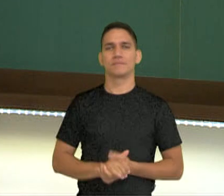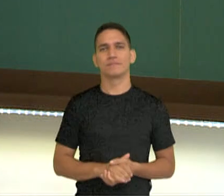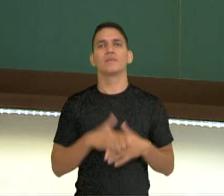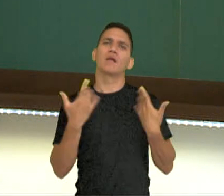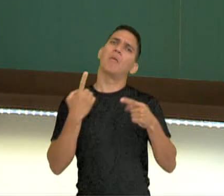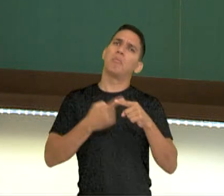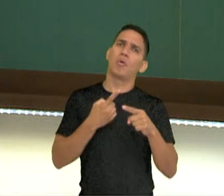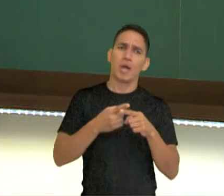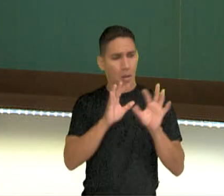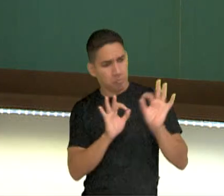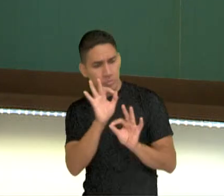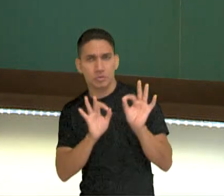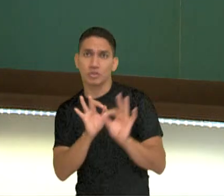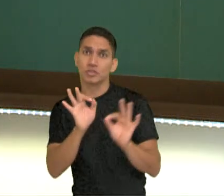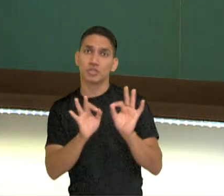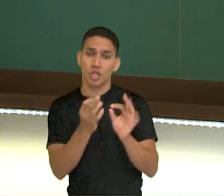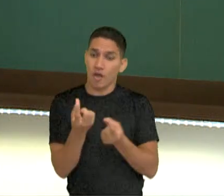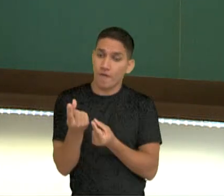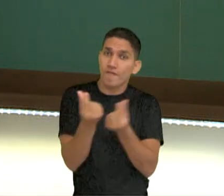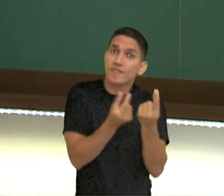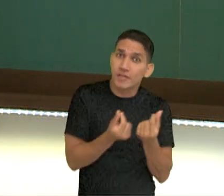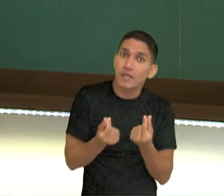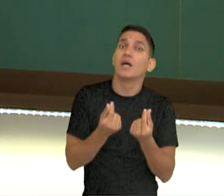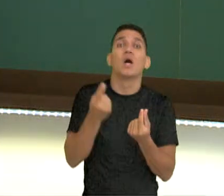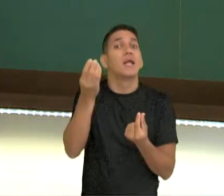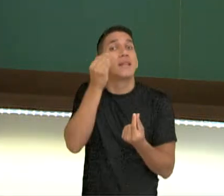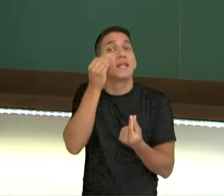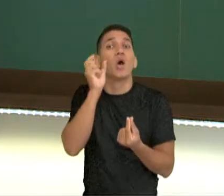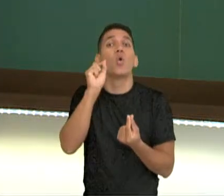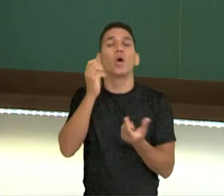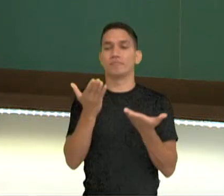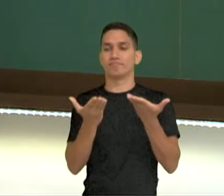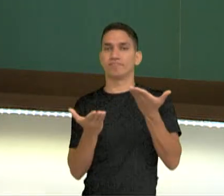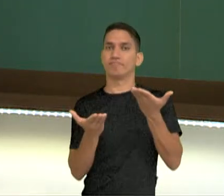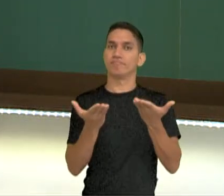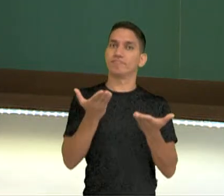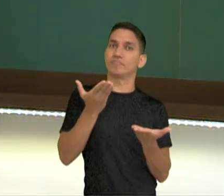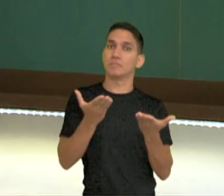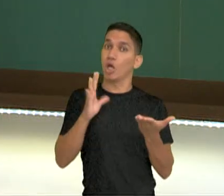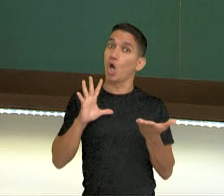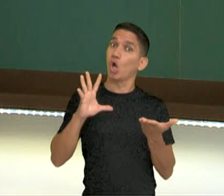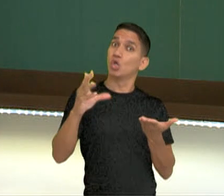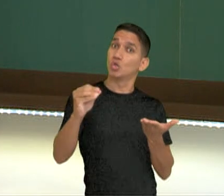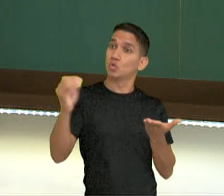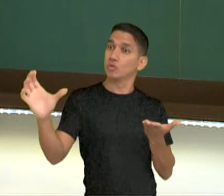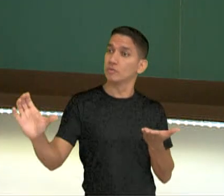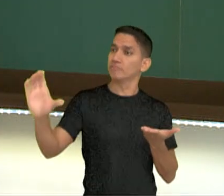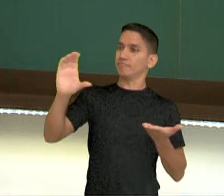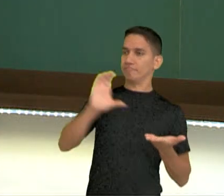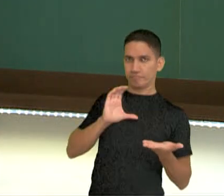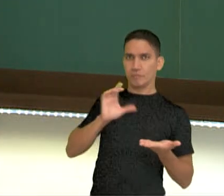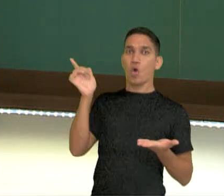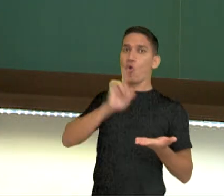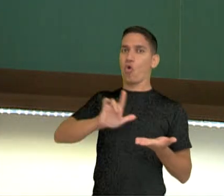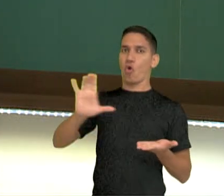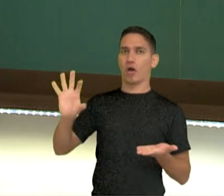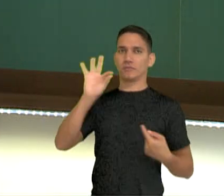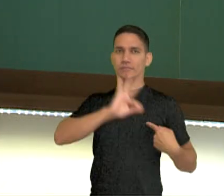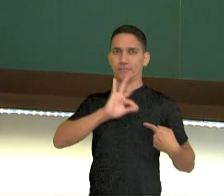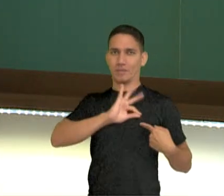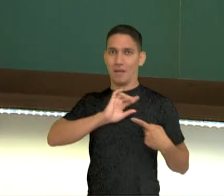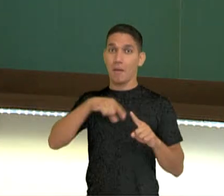é exatamente buscar o equilíbrio entre exatamente todas as receitas financeiras que a gente tem e